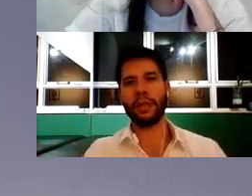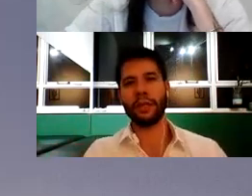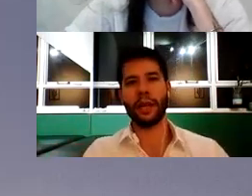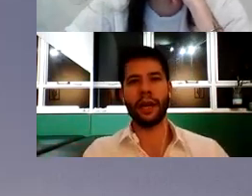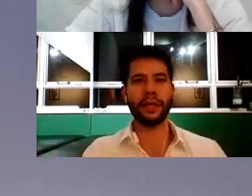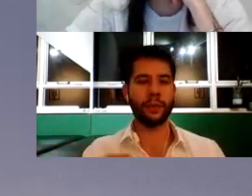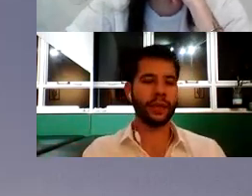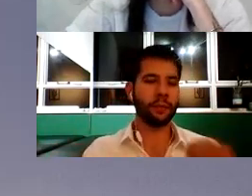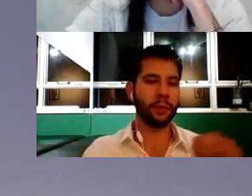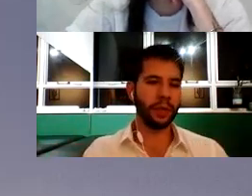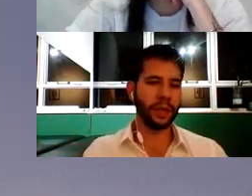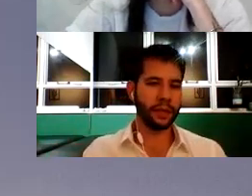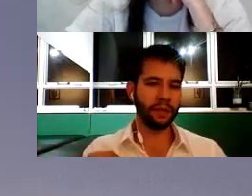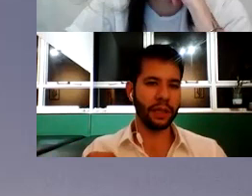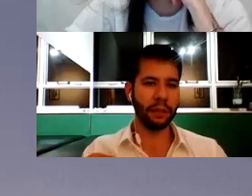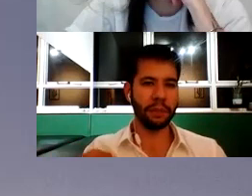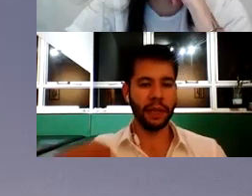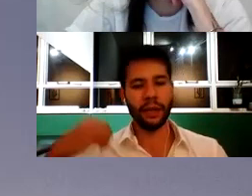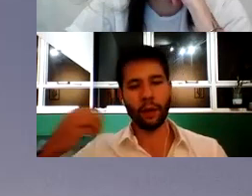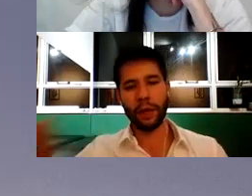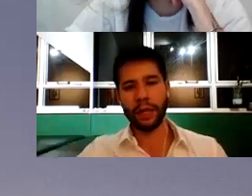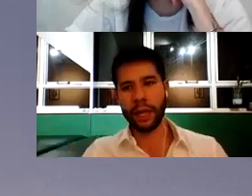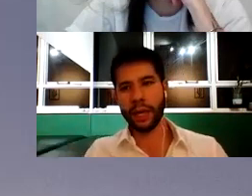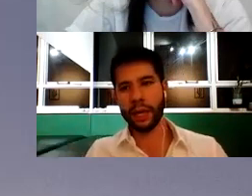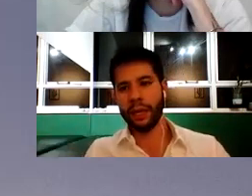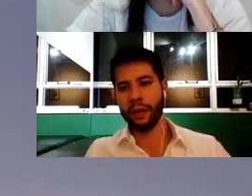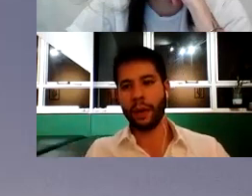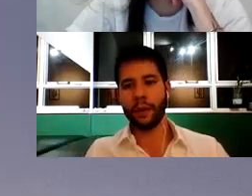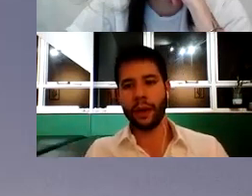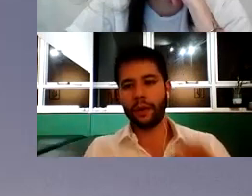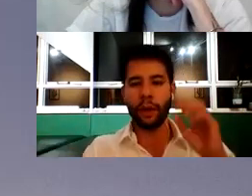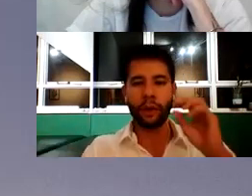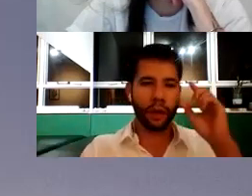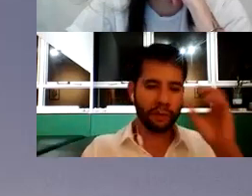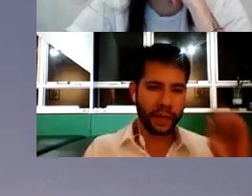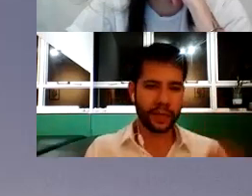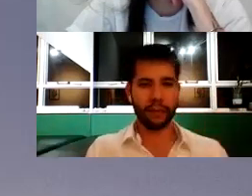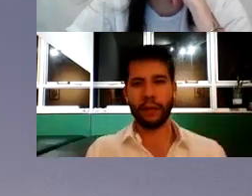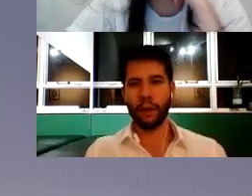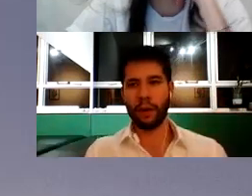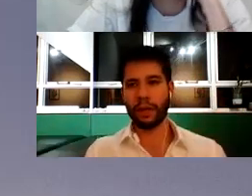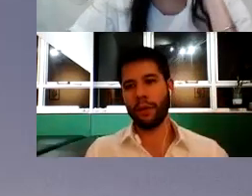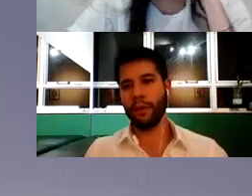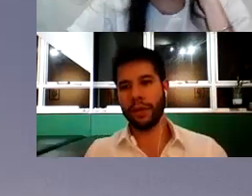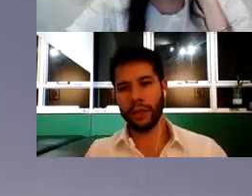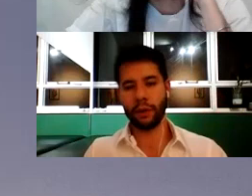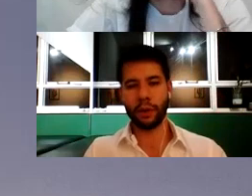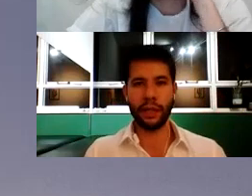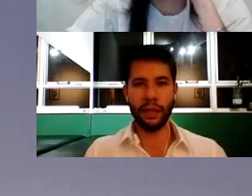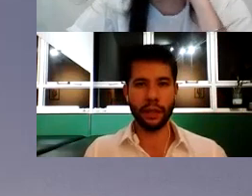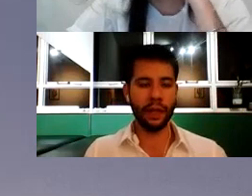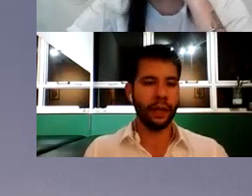são os potenciais, quais as possibilidades do Felipe, como ele qual que é o cafunézinho que ele gosta, onde ele